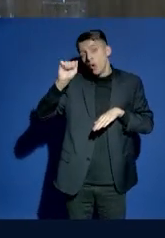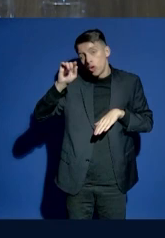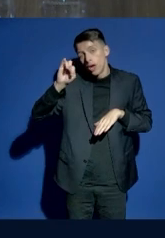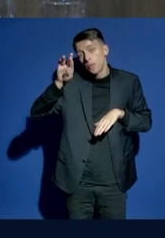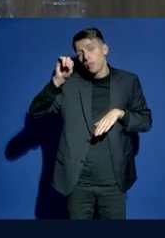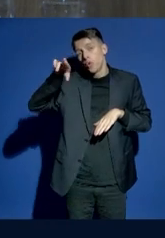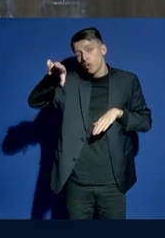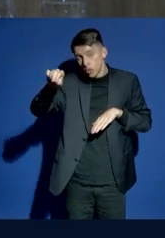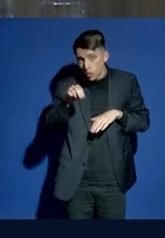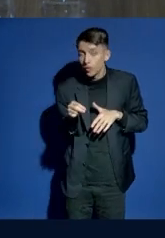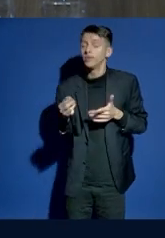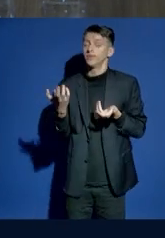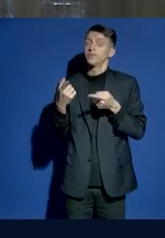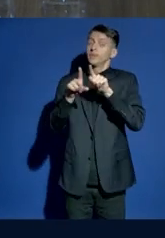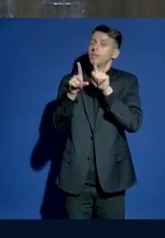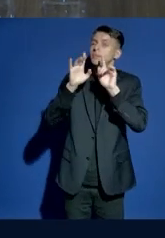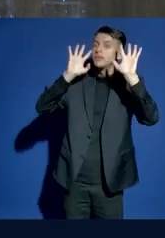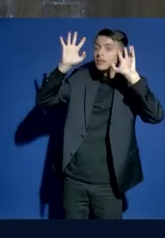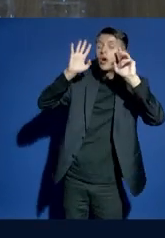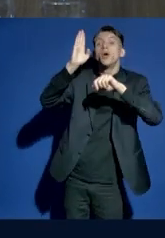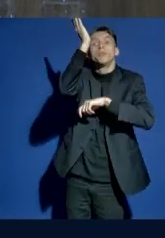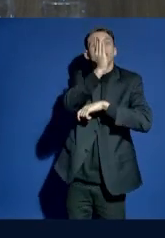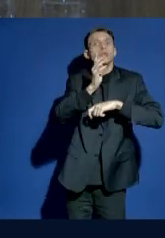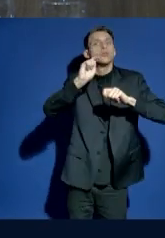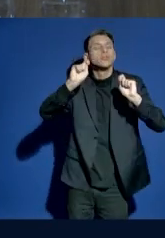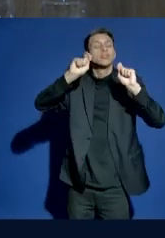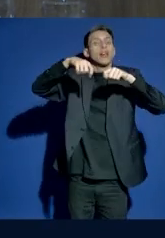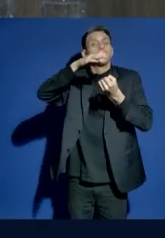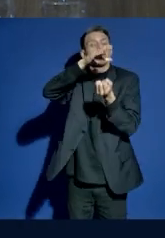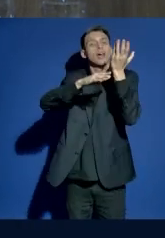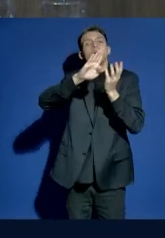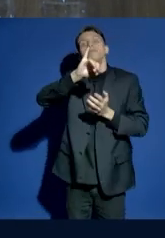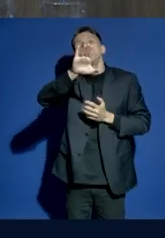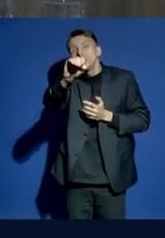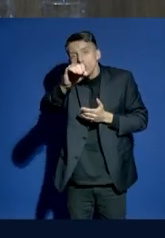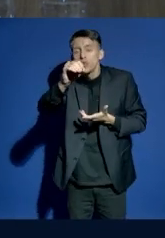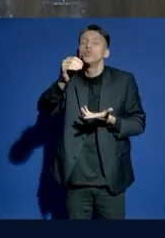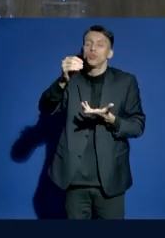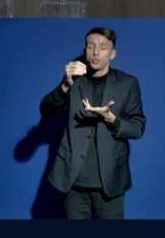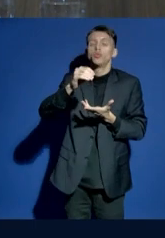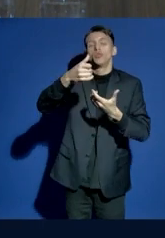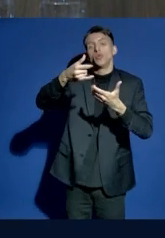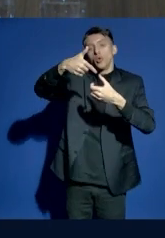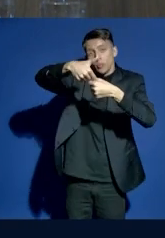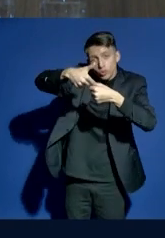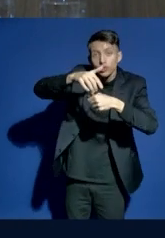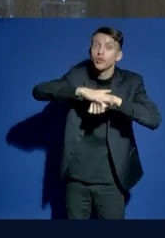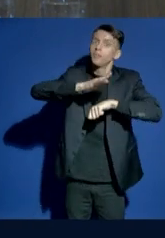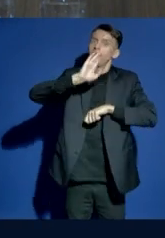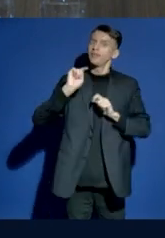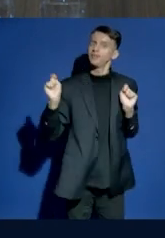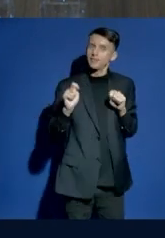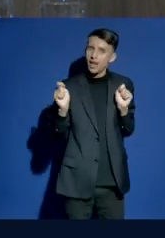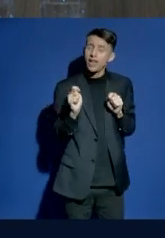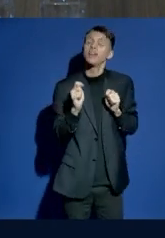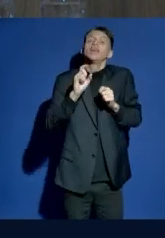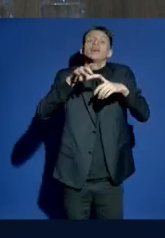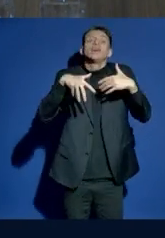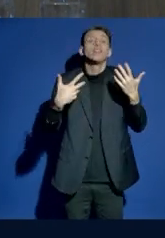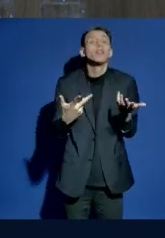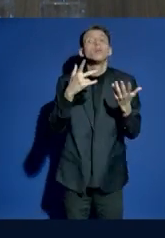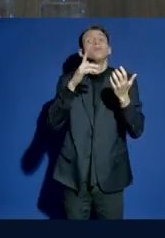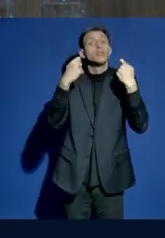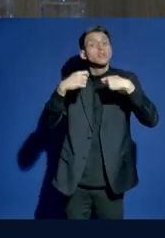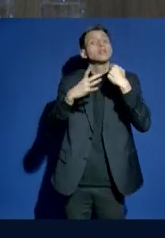combustíveis, descarbonizando ainda mais. Então, o Brasil pode fazer mais biocombustível com menos pegada de carbono e atender esse mercado global, mas precisamos de segurança,